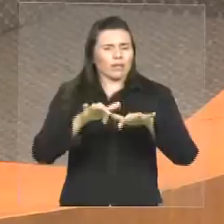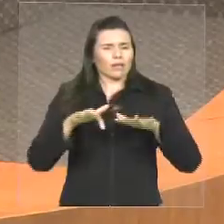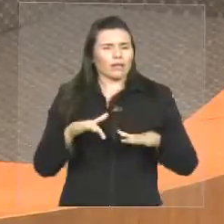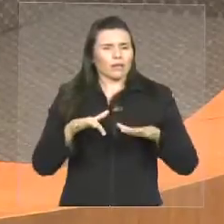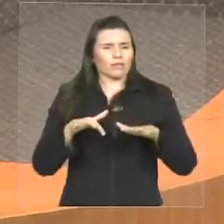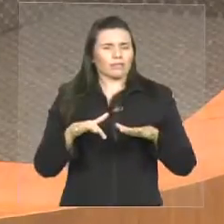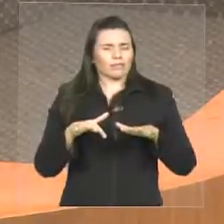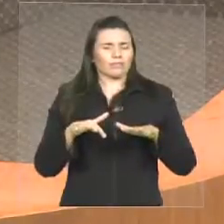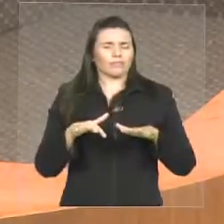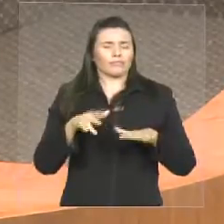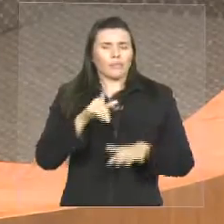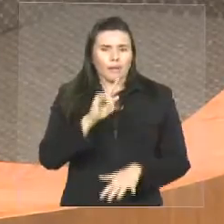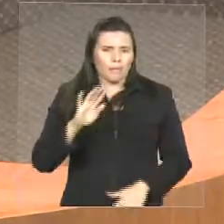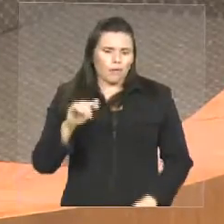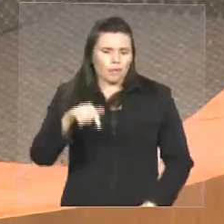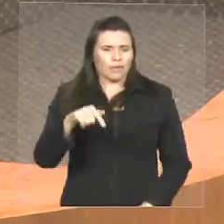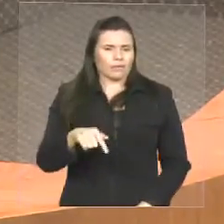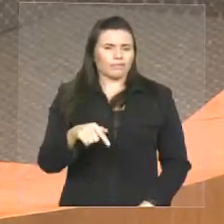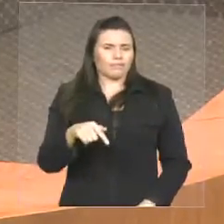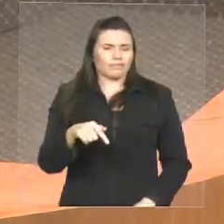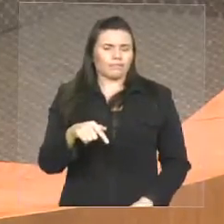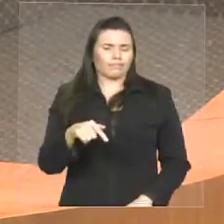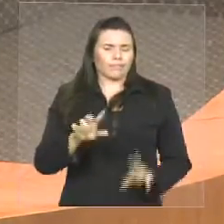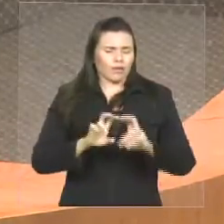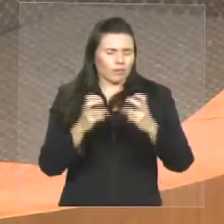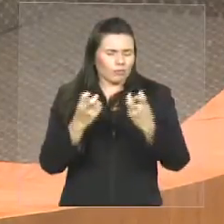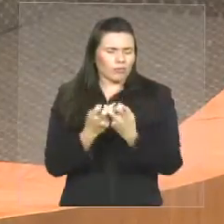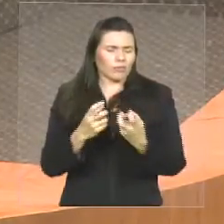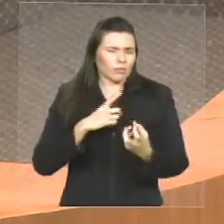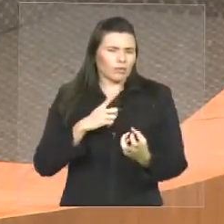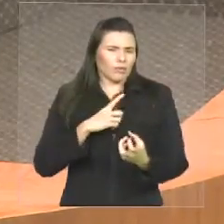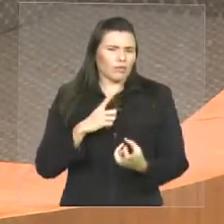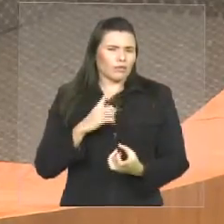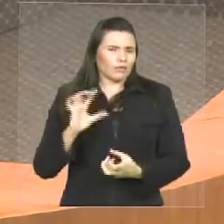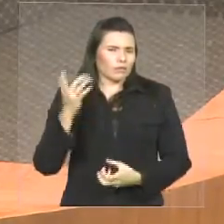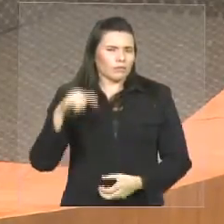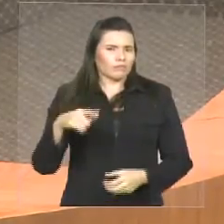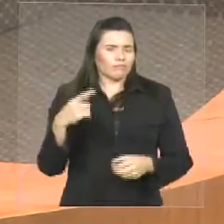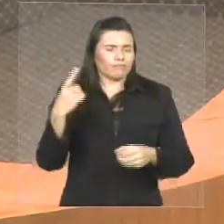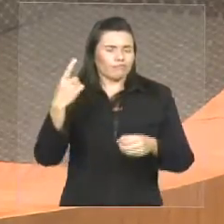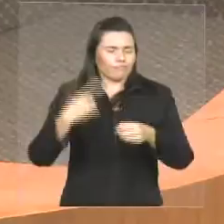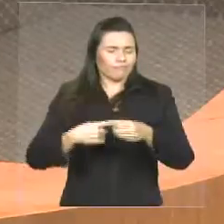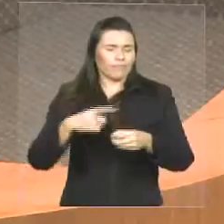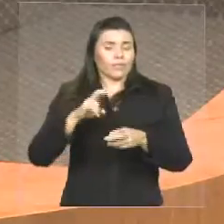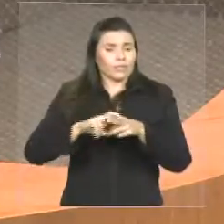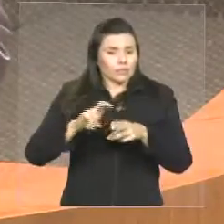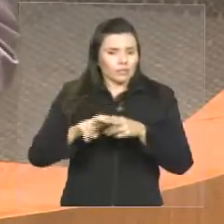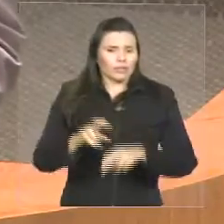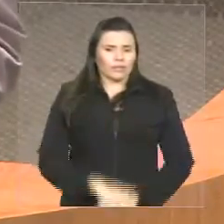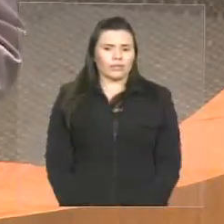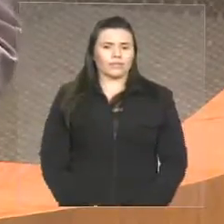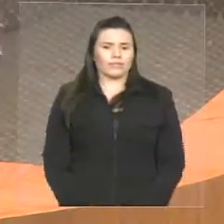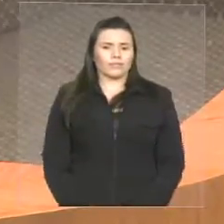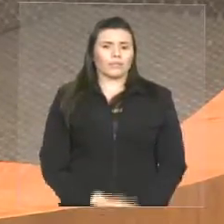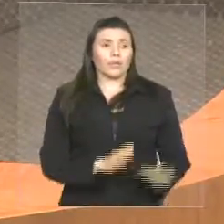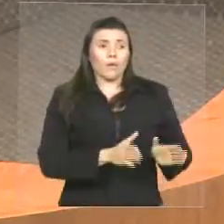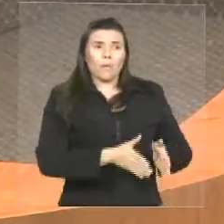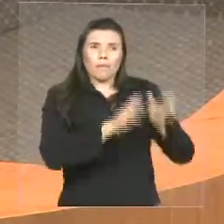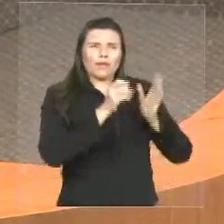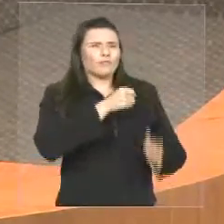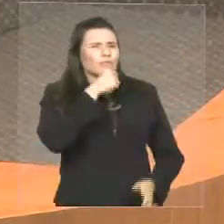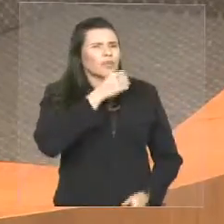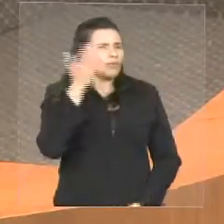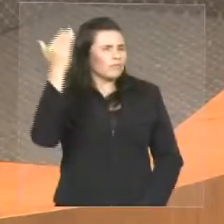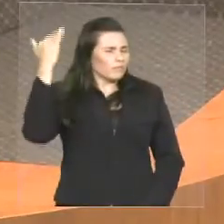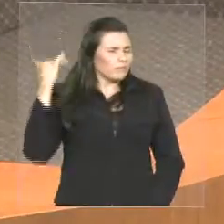de Santo Inês. Visitamos o antigo CETECMA, o prédio do antigo CETECMA. E quero anunciar